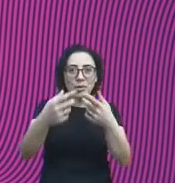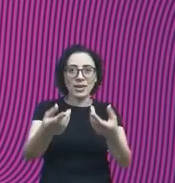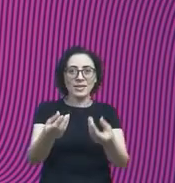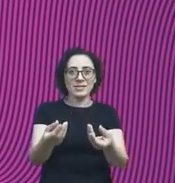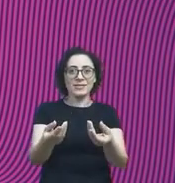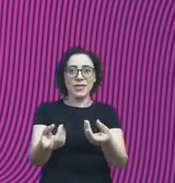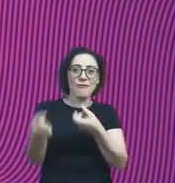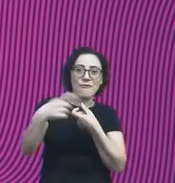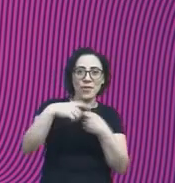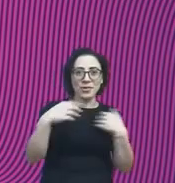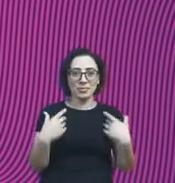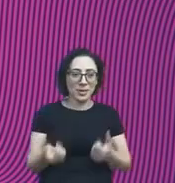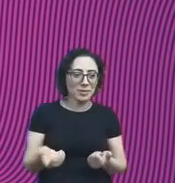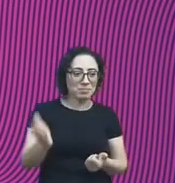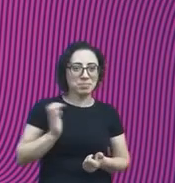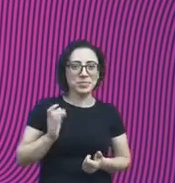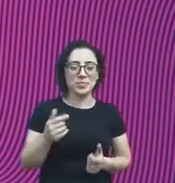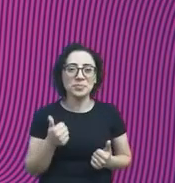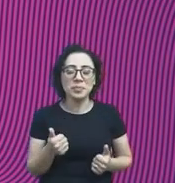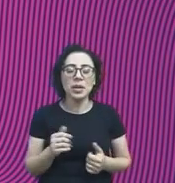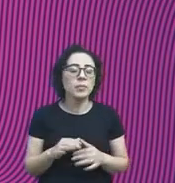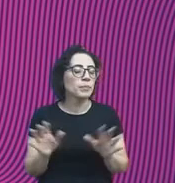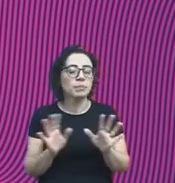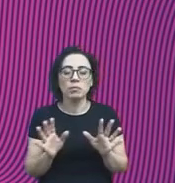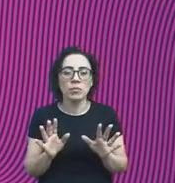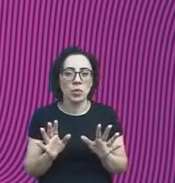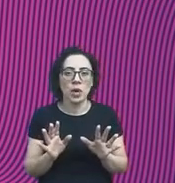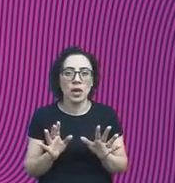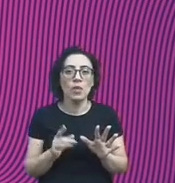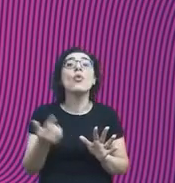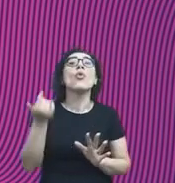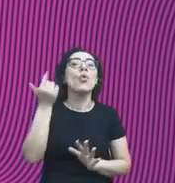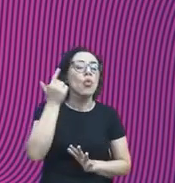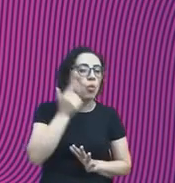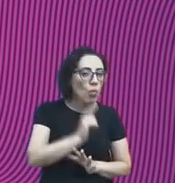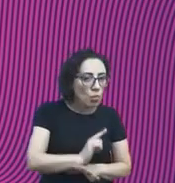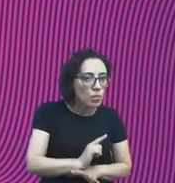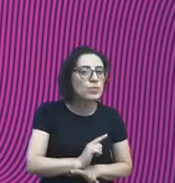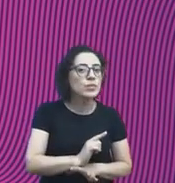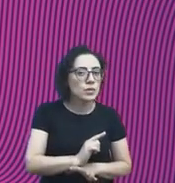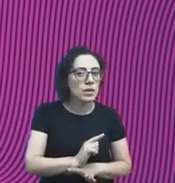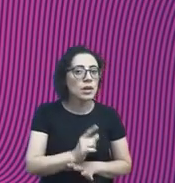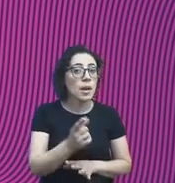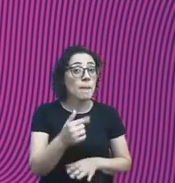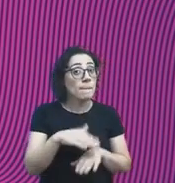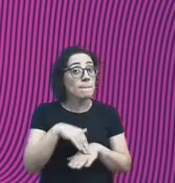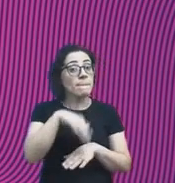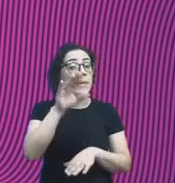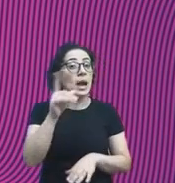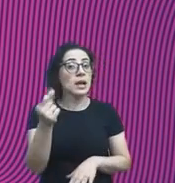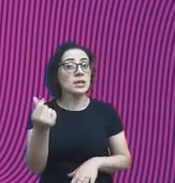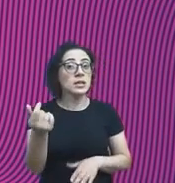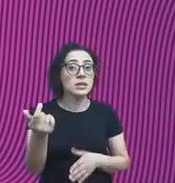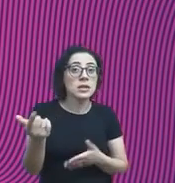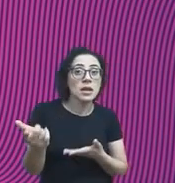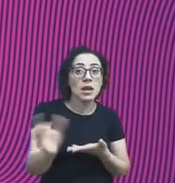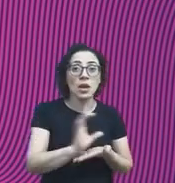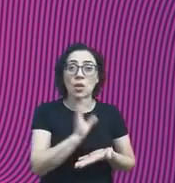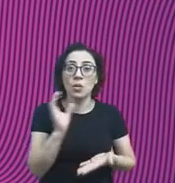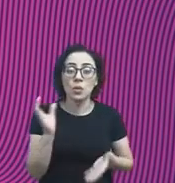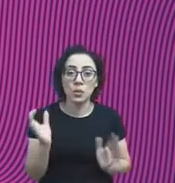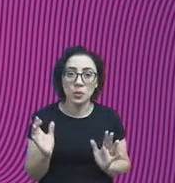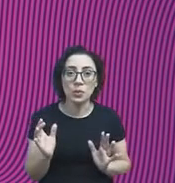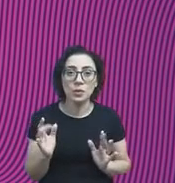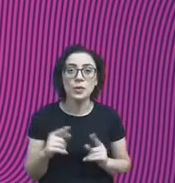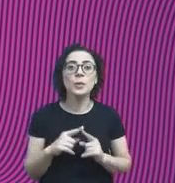indicadores, o que eu vou ter é alocação de recursos. Para botar mais recurso na unidade assistencial do Conrado, que entrega desfecho melhor, eu